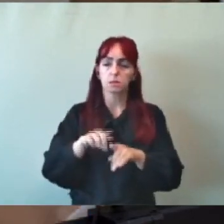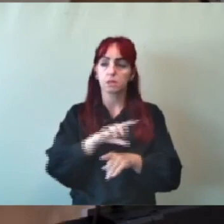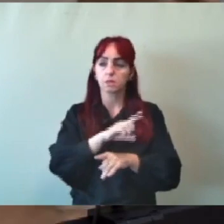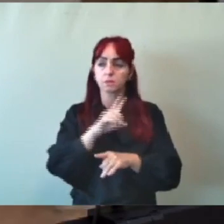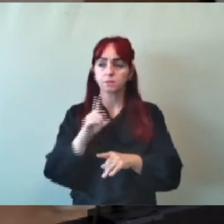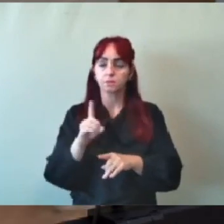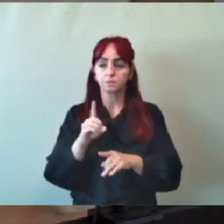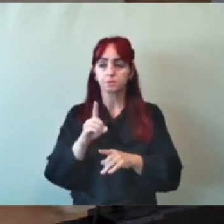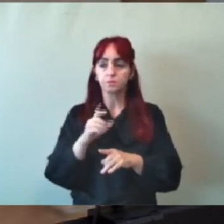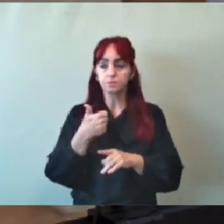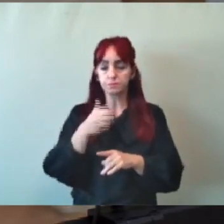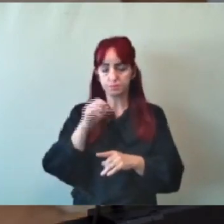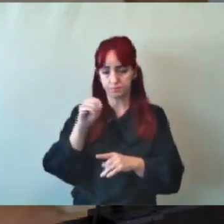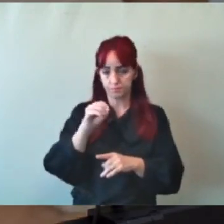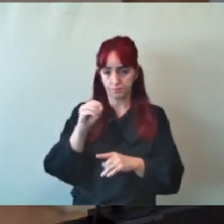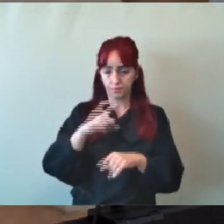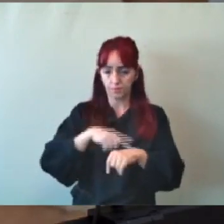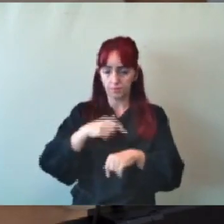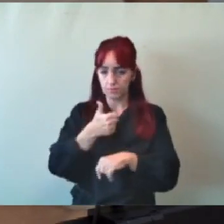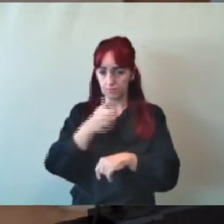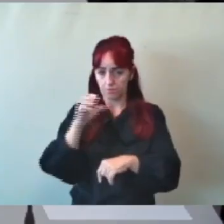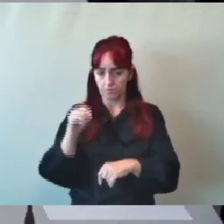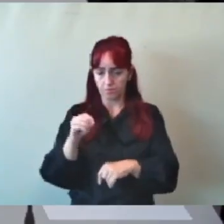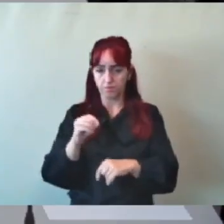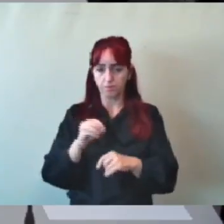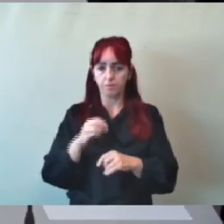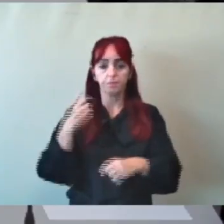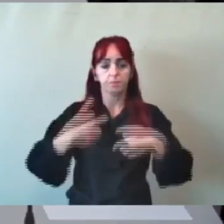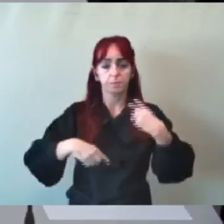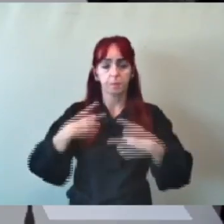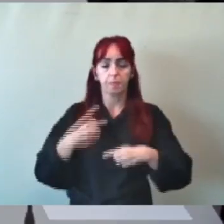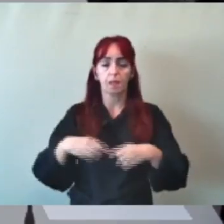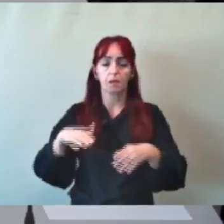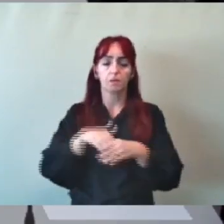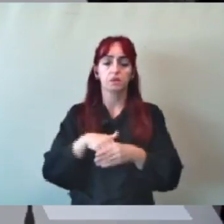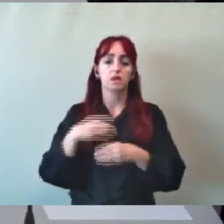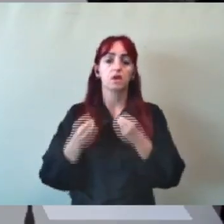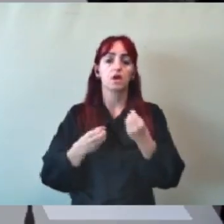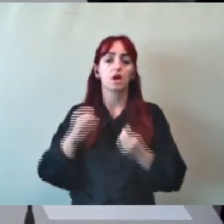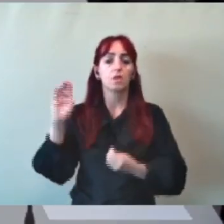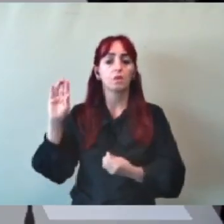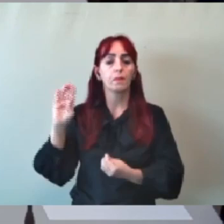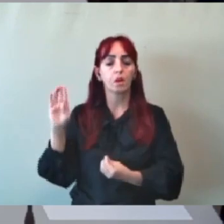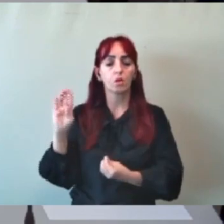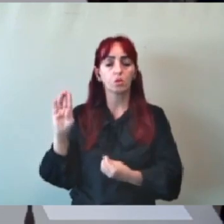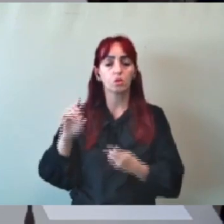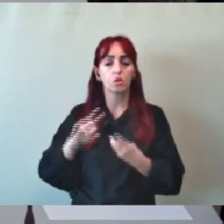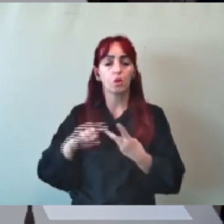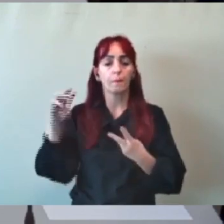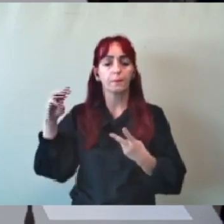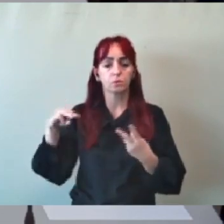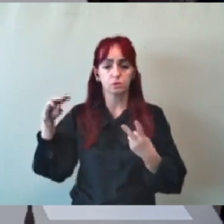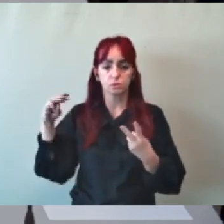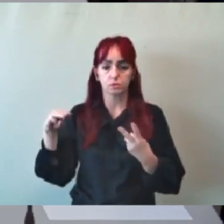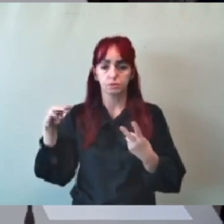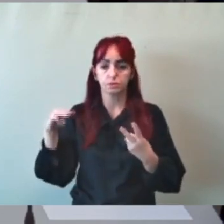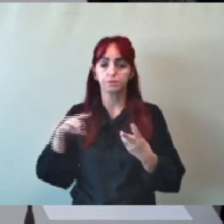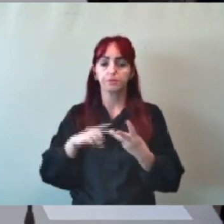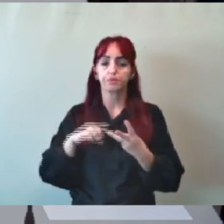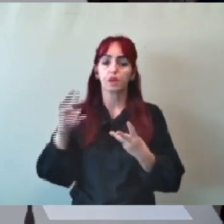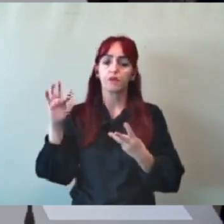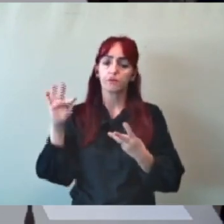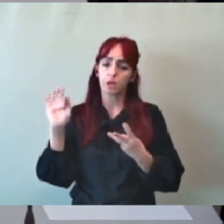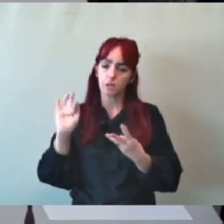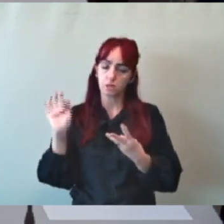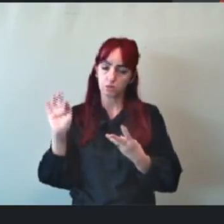Em discussão, em votação, com voto do vereador Braulio Lara. De acordo. Vereador Miltinho. De acordo. Vereador Fernando Luiz. Com